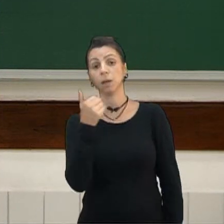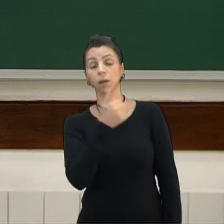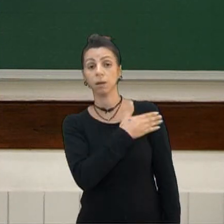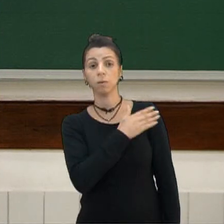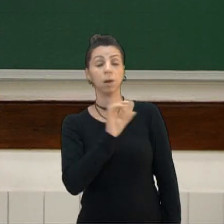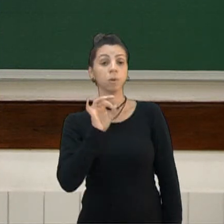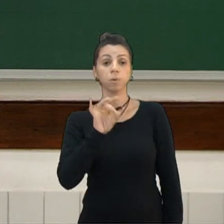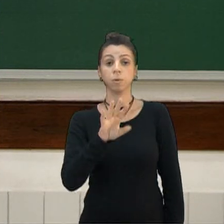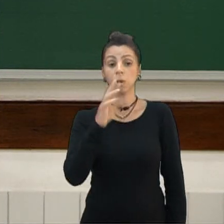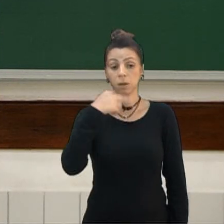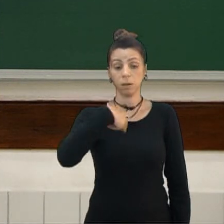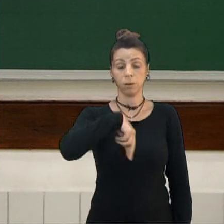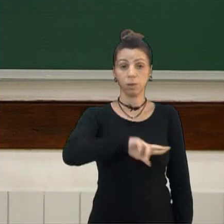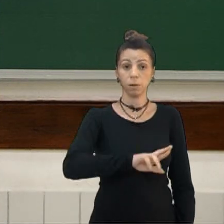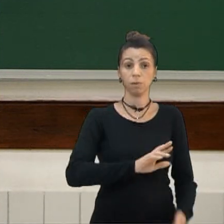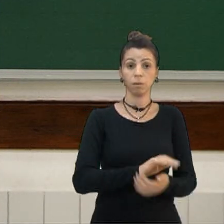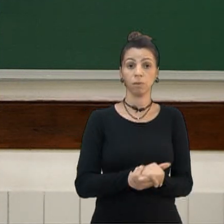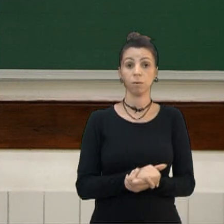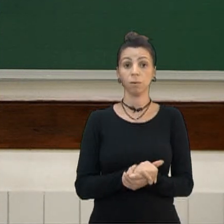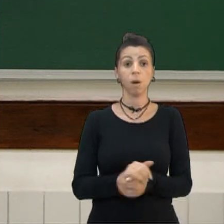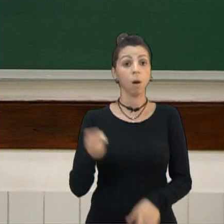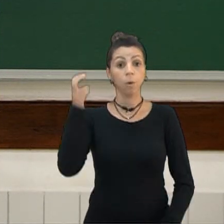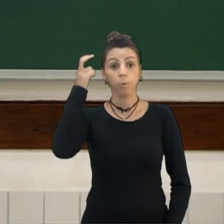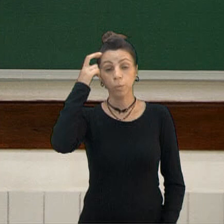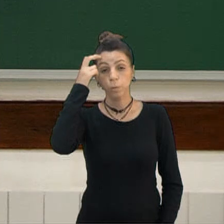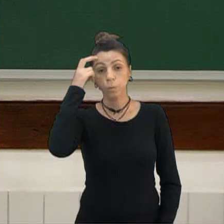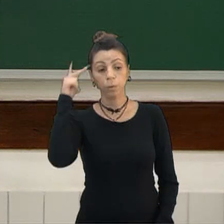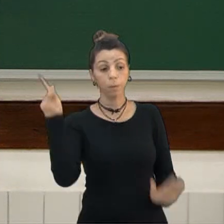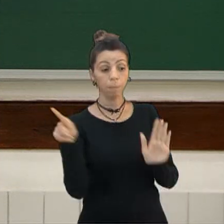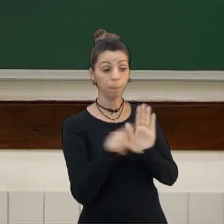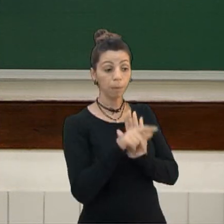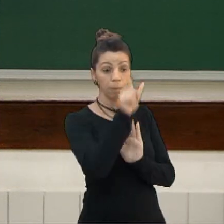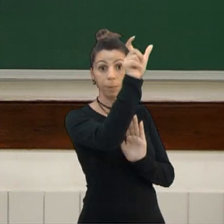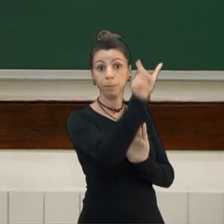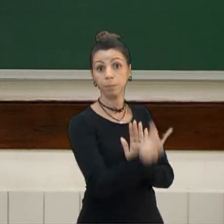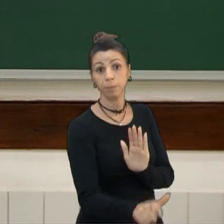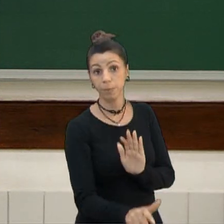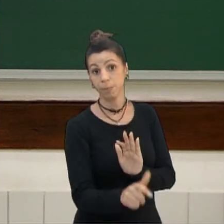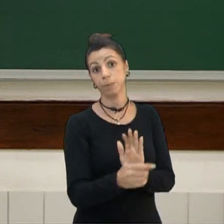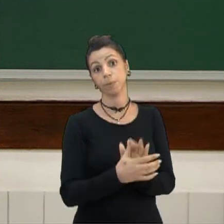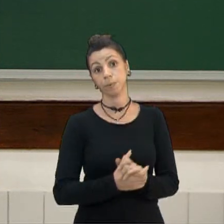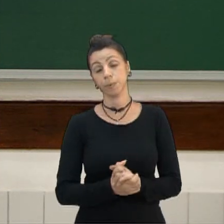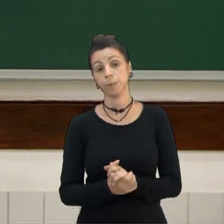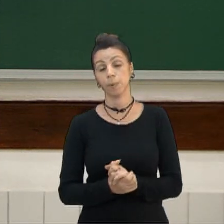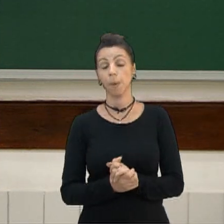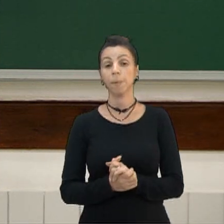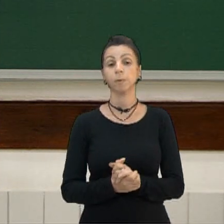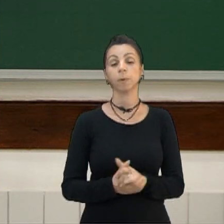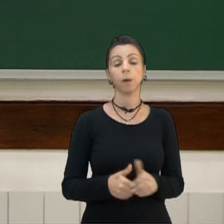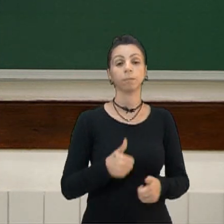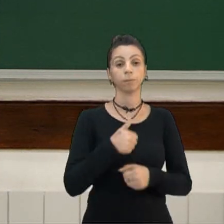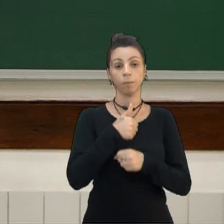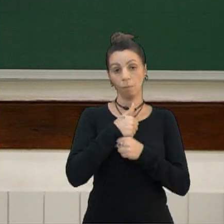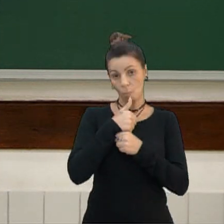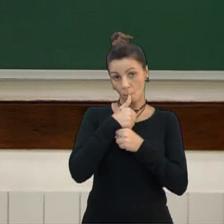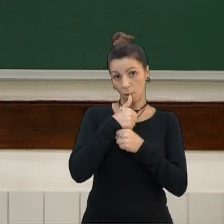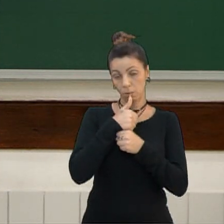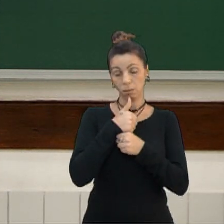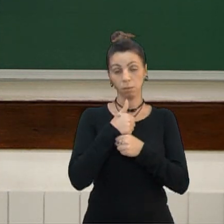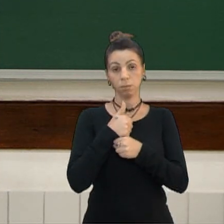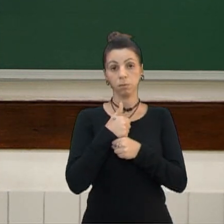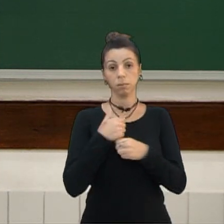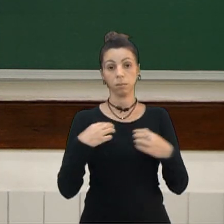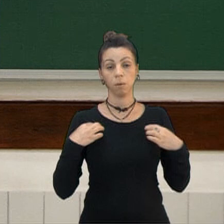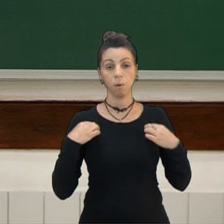à religião, ela vai ser intolerante em relação à cultura da pessoa. Ah, a pessoa está tomando chimarrão, usando roupa de